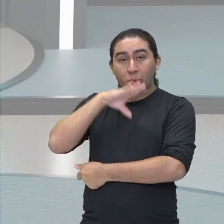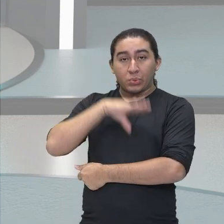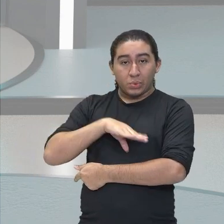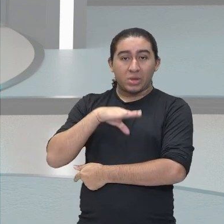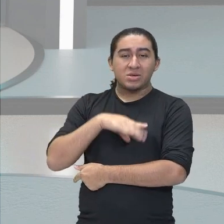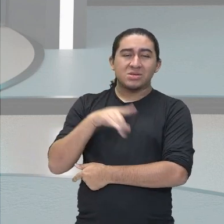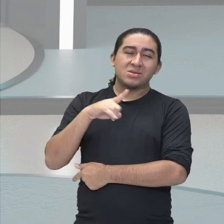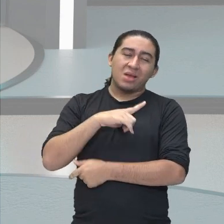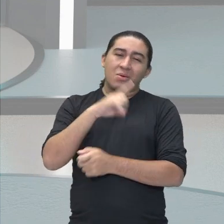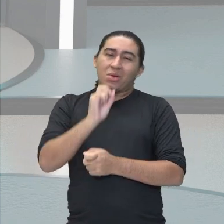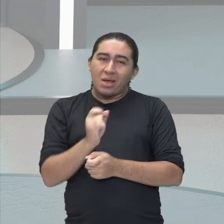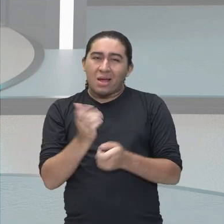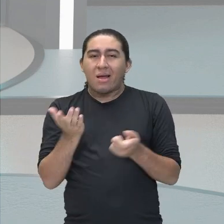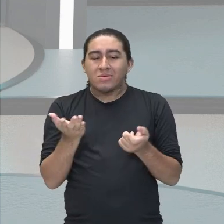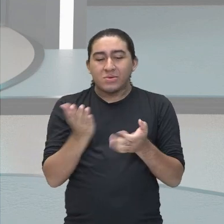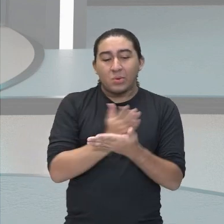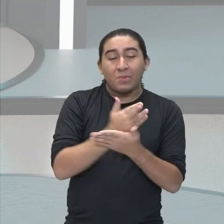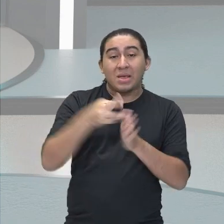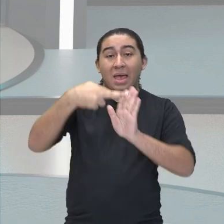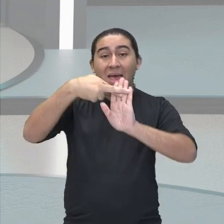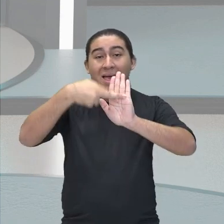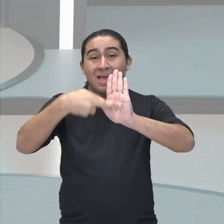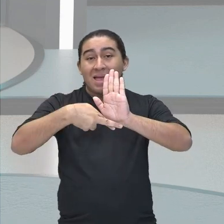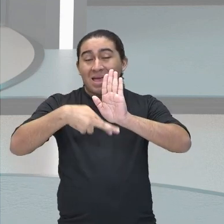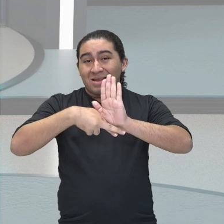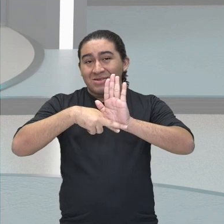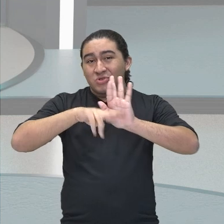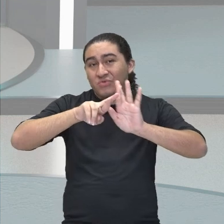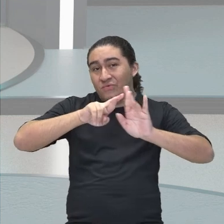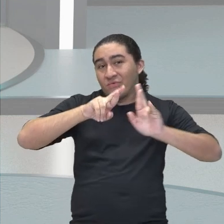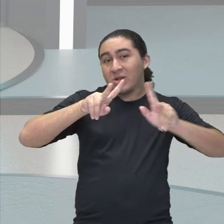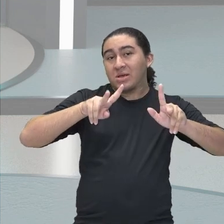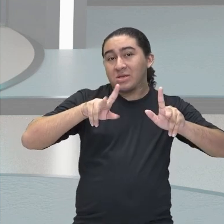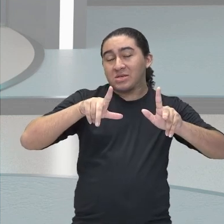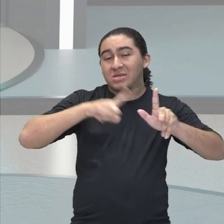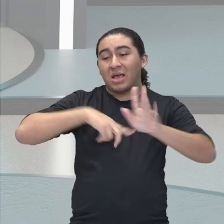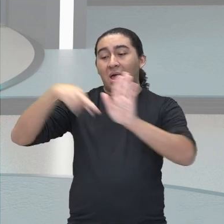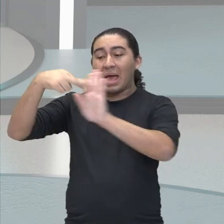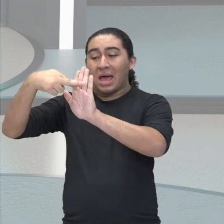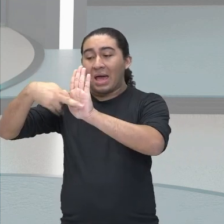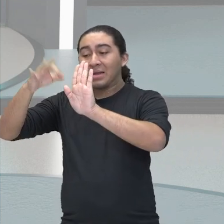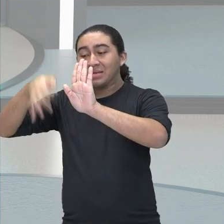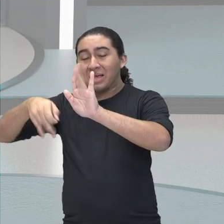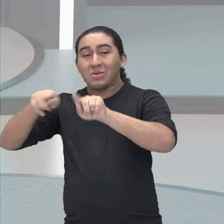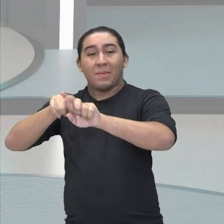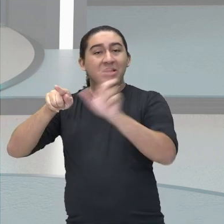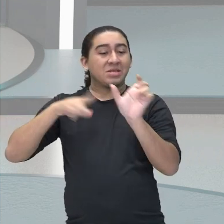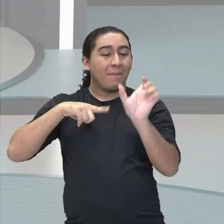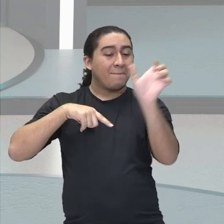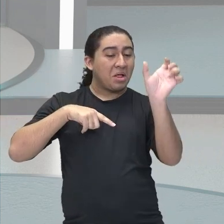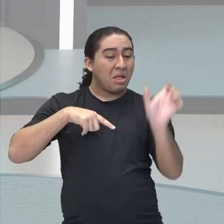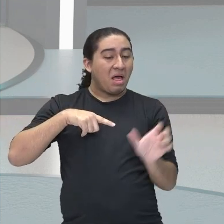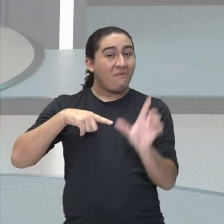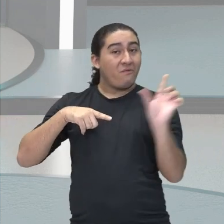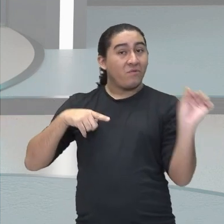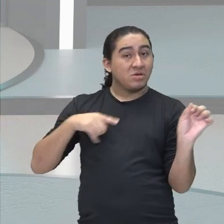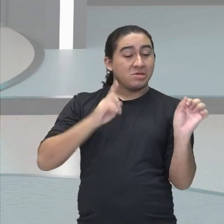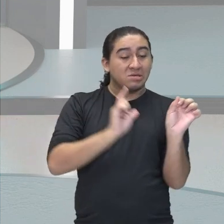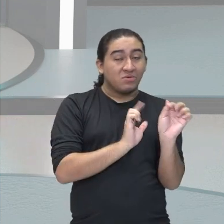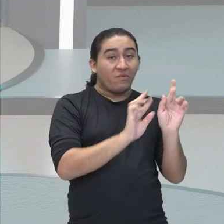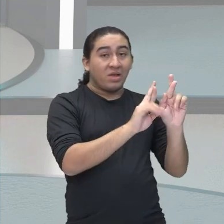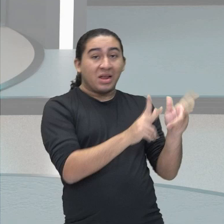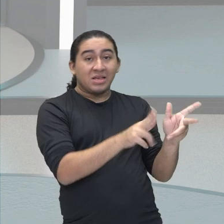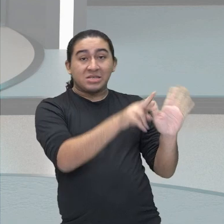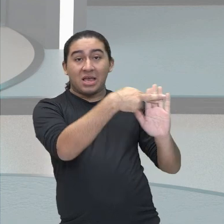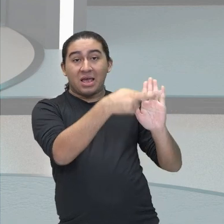as exceções, né? Toda regra vai ter uma exceção. Então, por isso que na maioria, mas